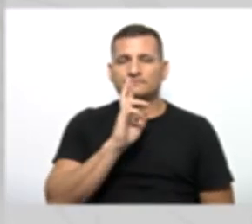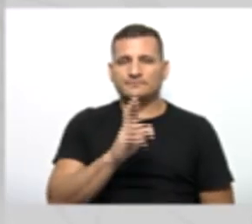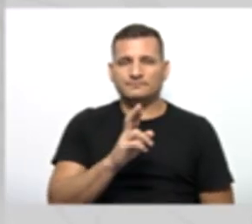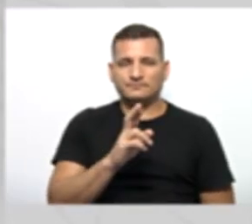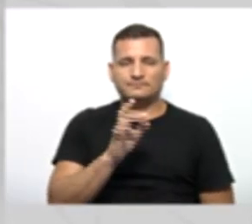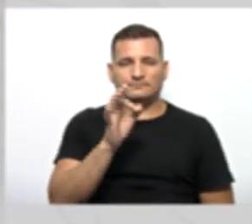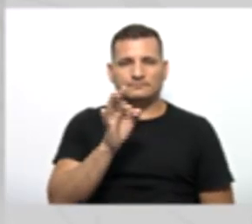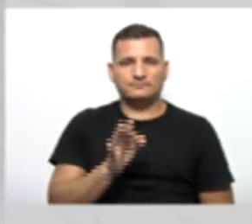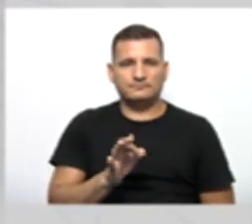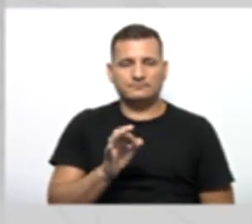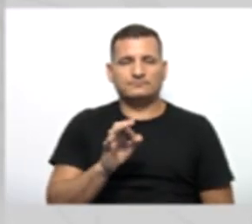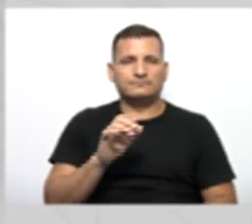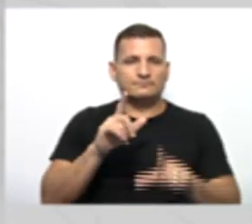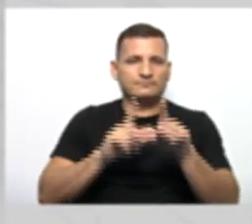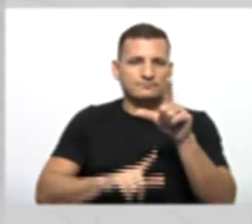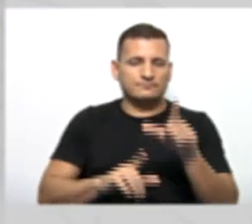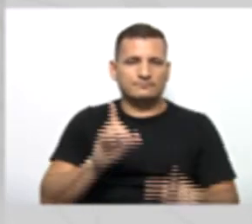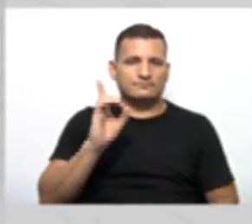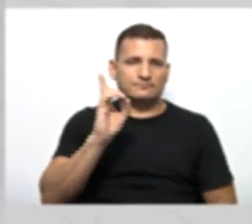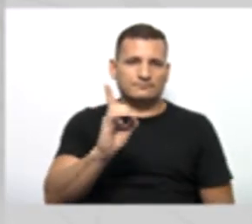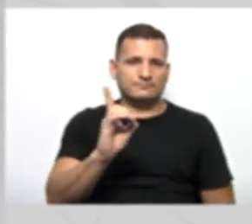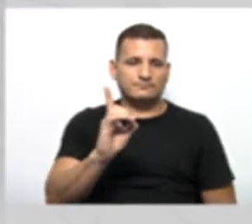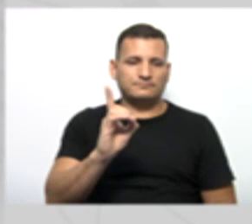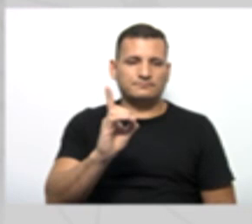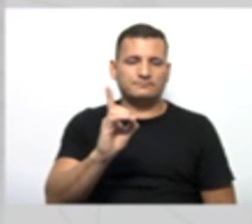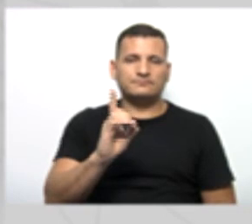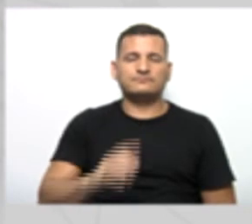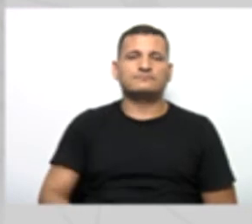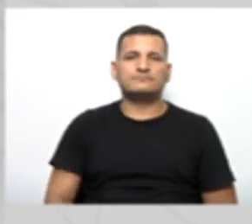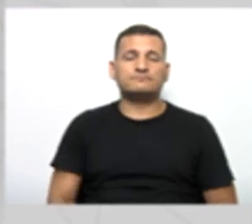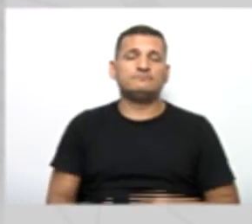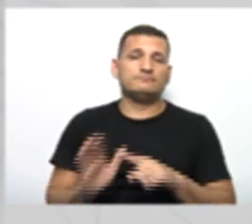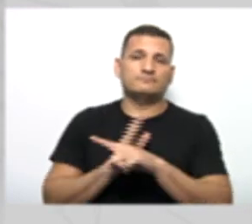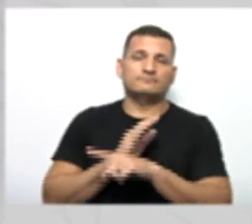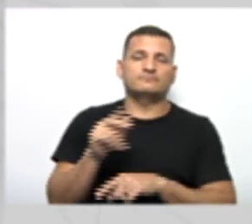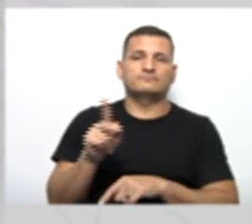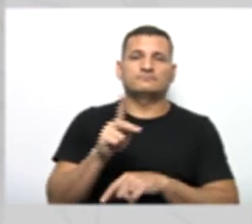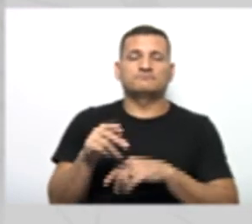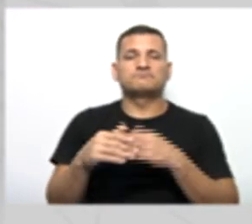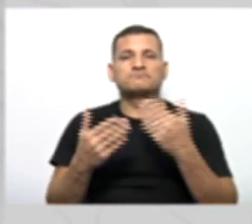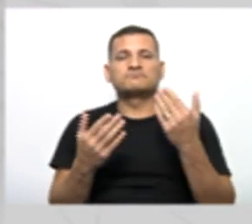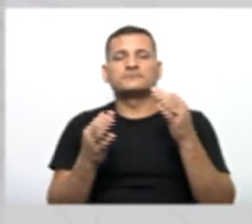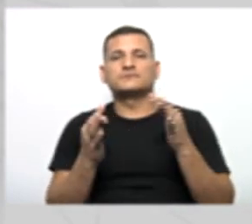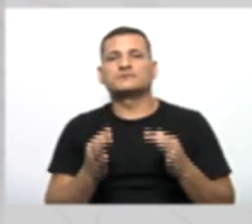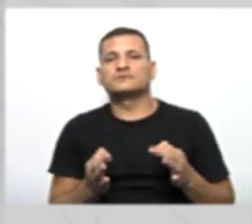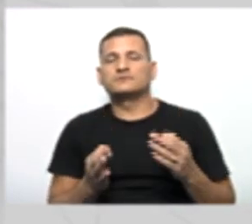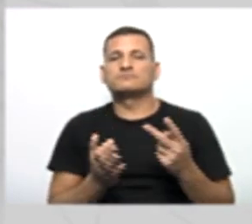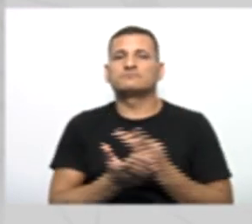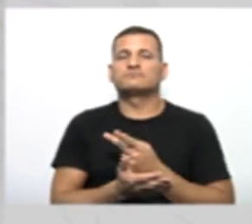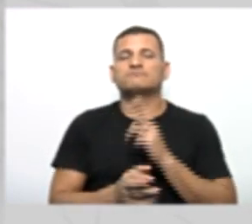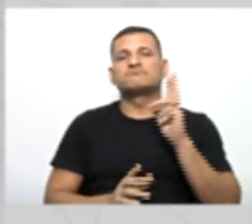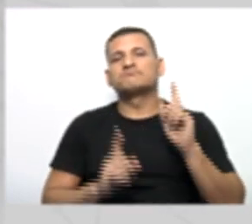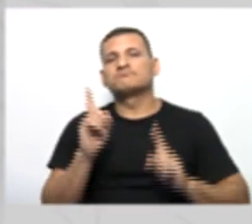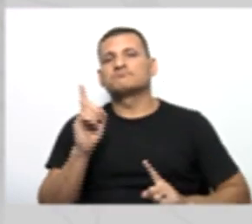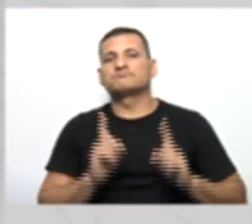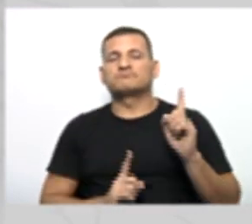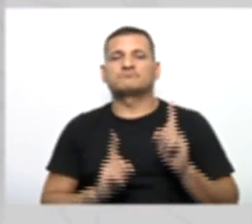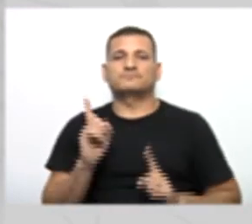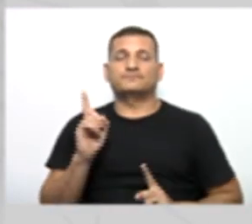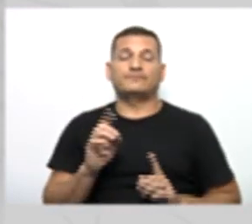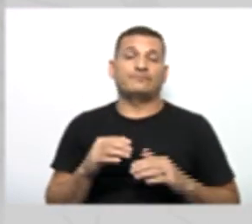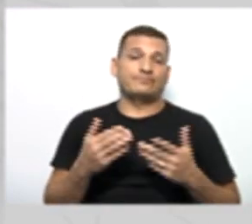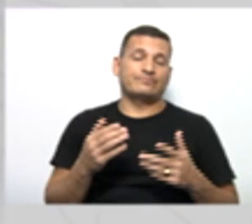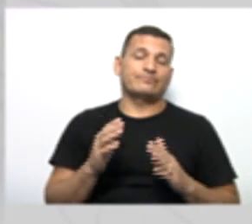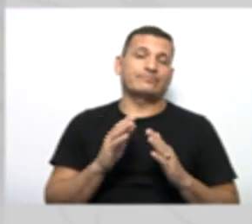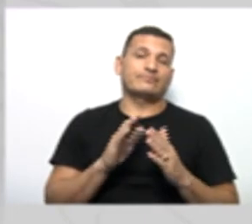resposta certa é a letra D. E aí, professor Willis, quem acertou? A aluna